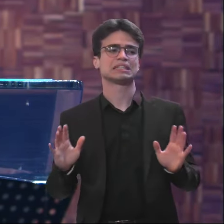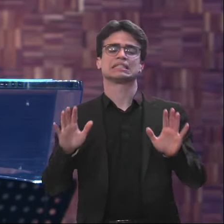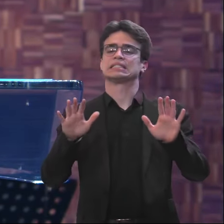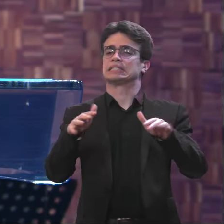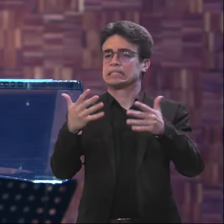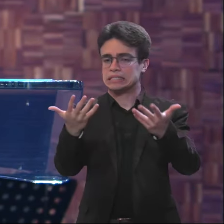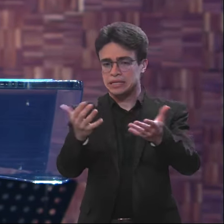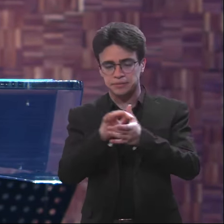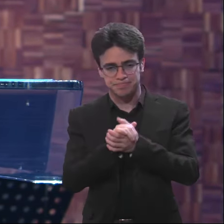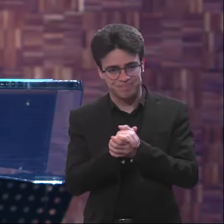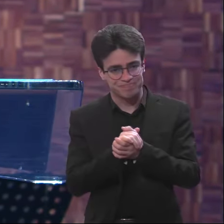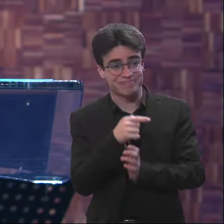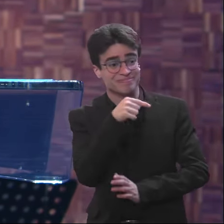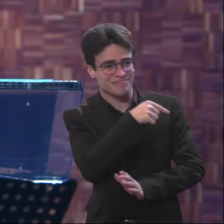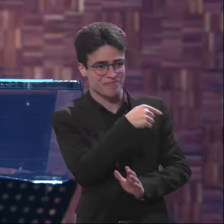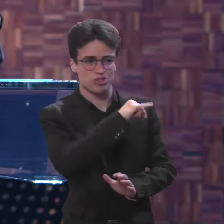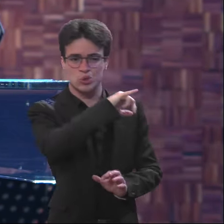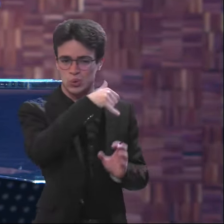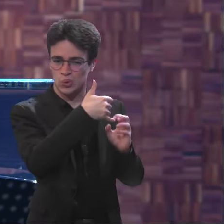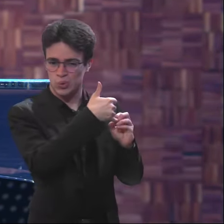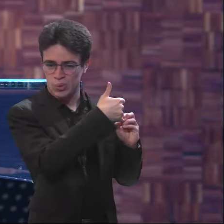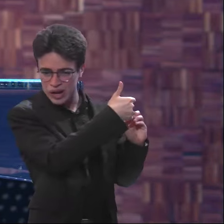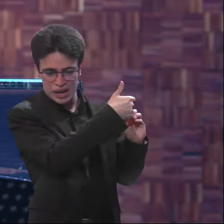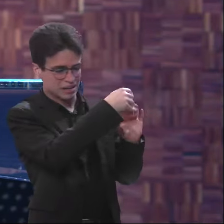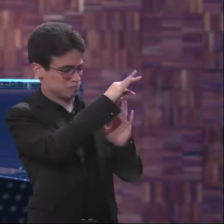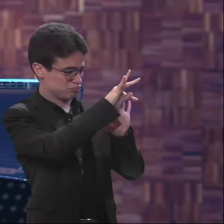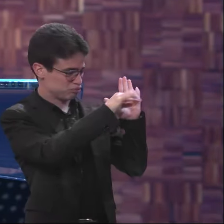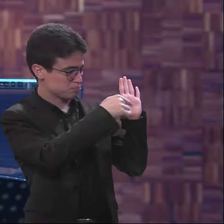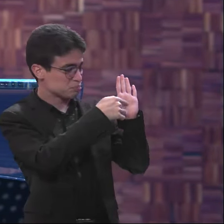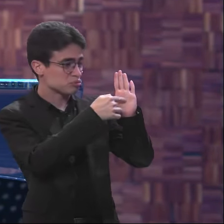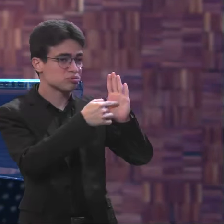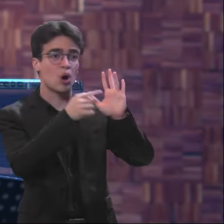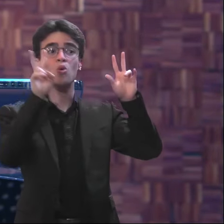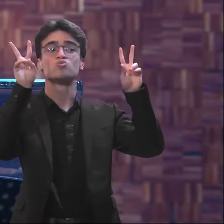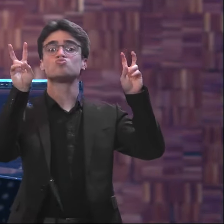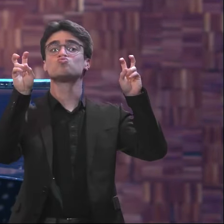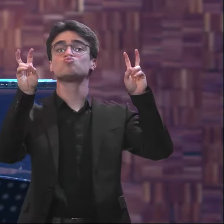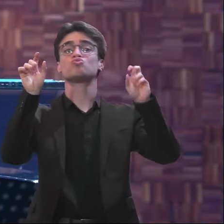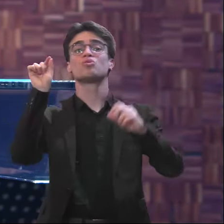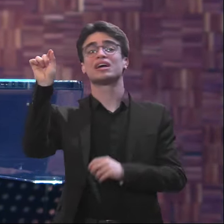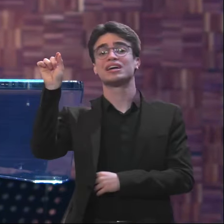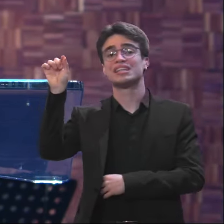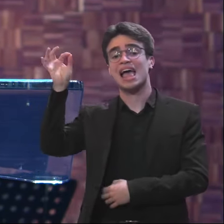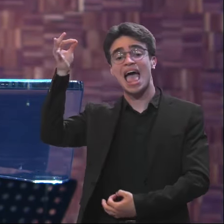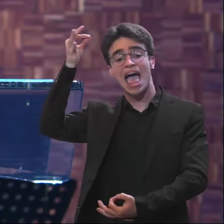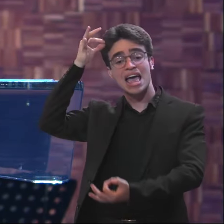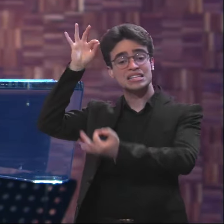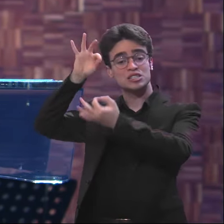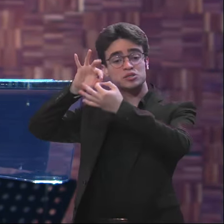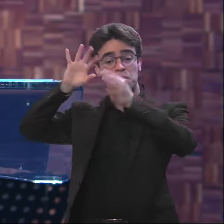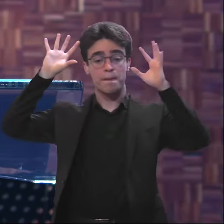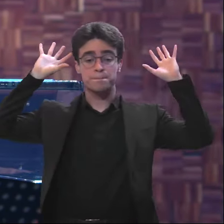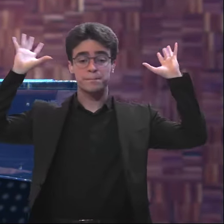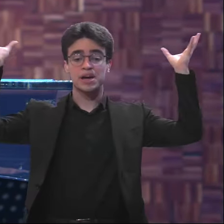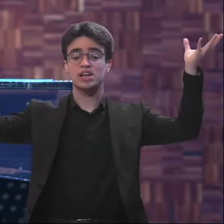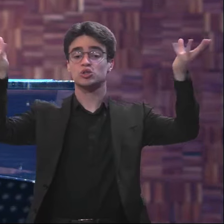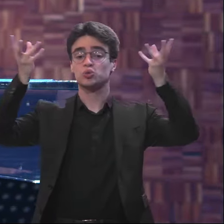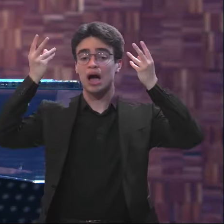de ler, a Bíblia vai nos apresentar a realidade da guerra espiritual. Antes de vencer a